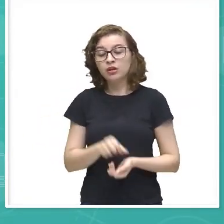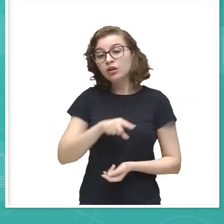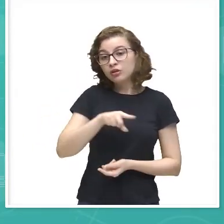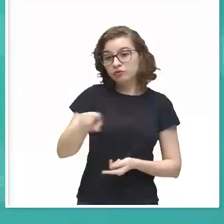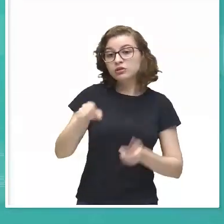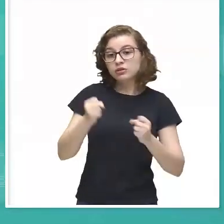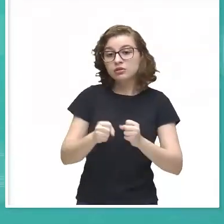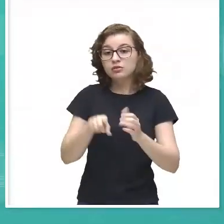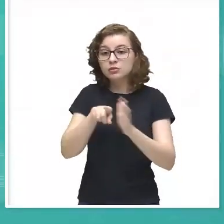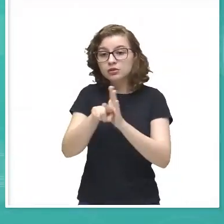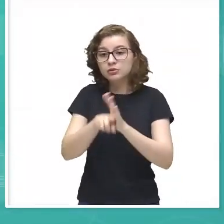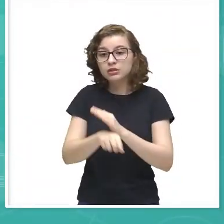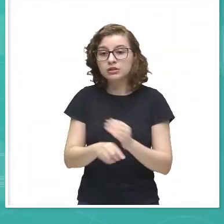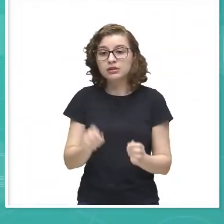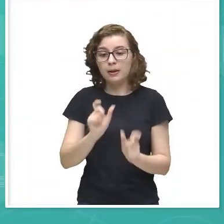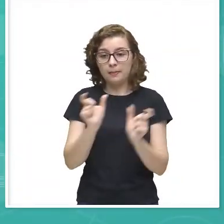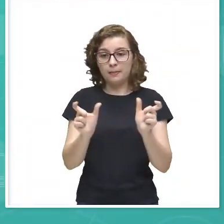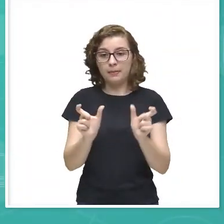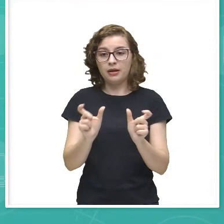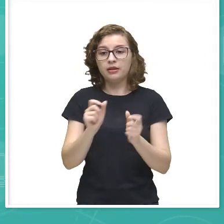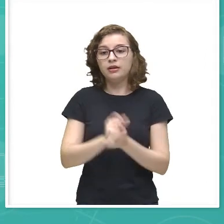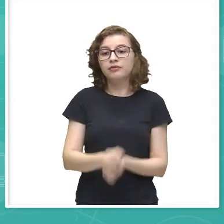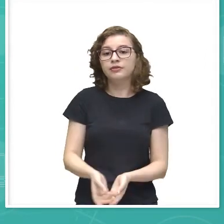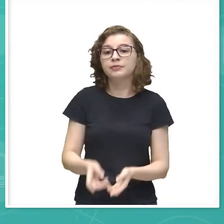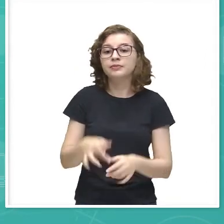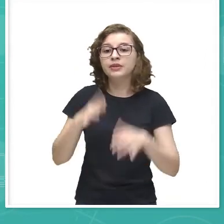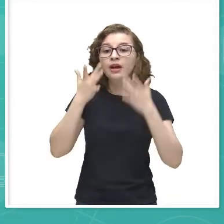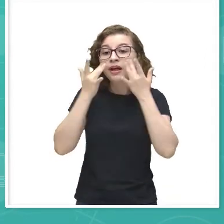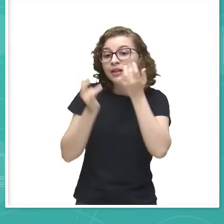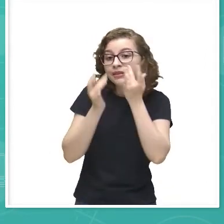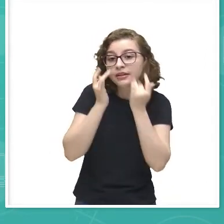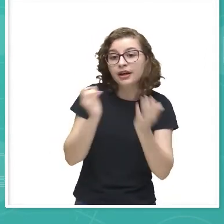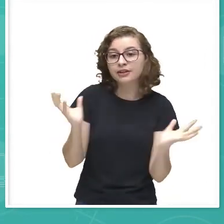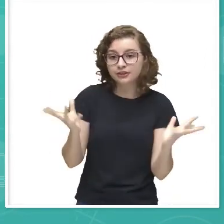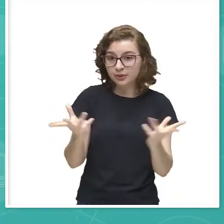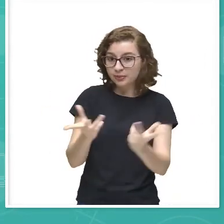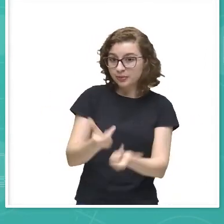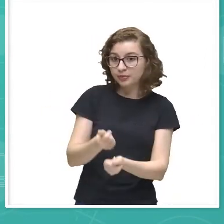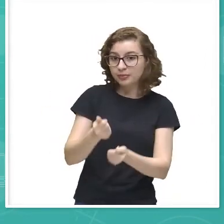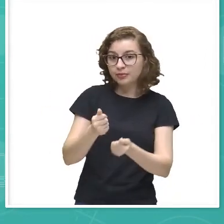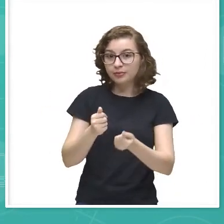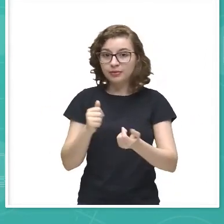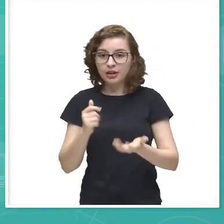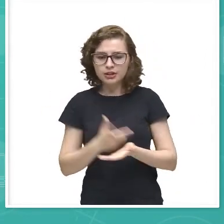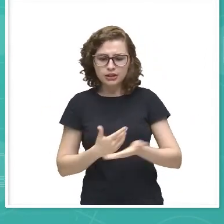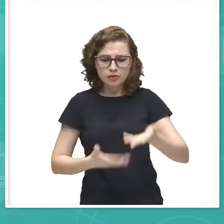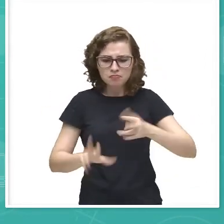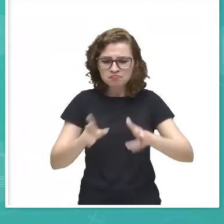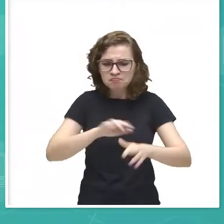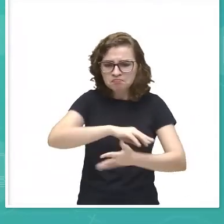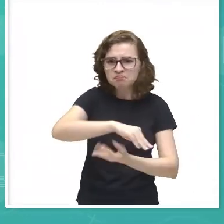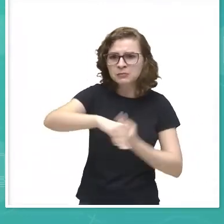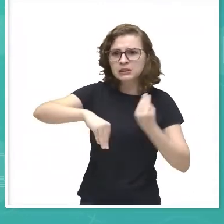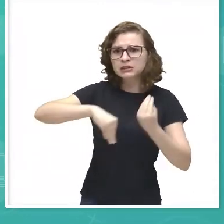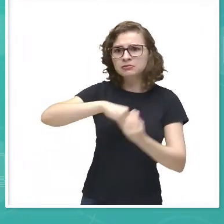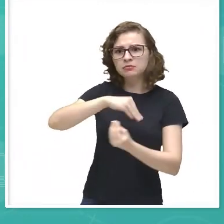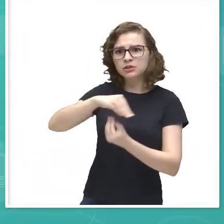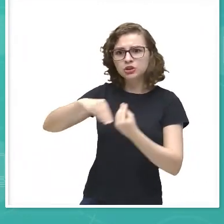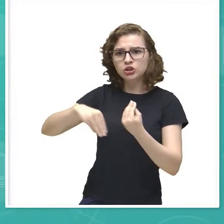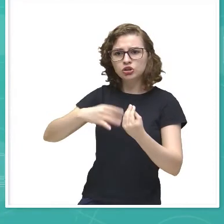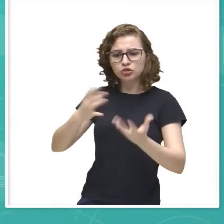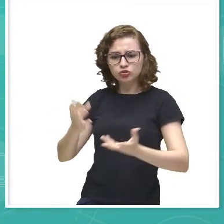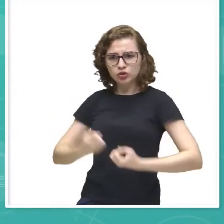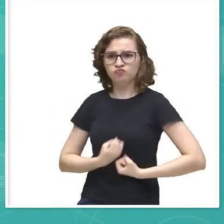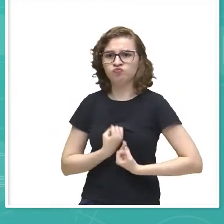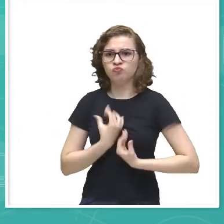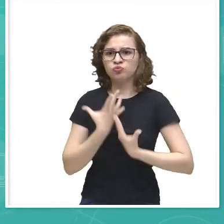aí o Teatro Mágico. E vocês vão ver algumas das obras deles. Eles fazem essa mistura de várias produções artísticas,